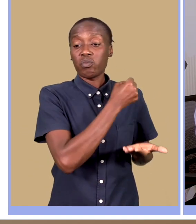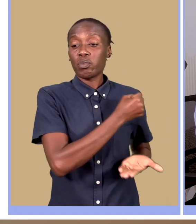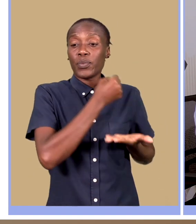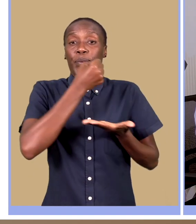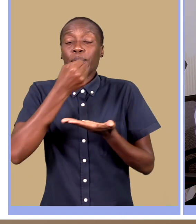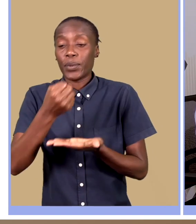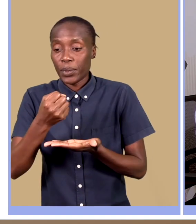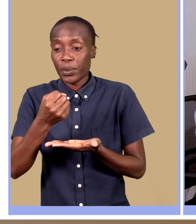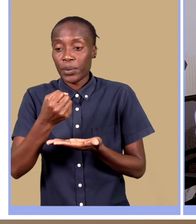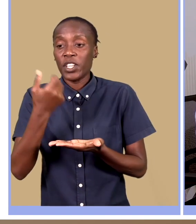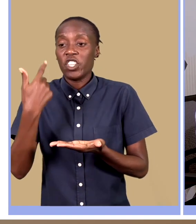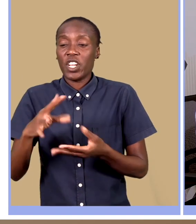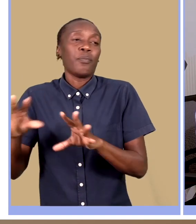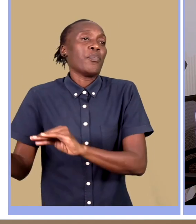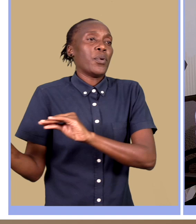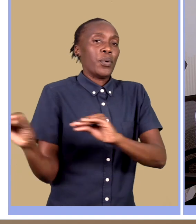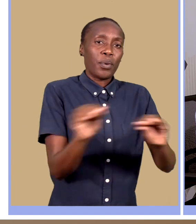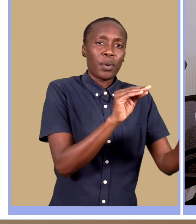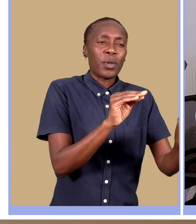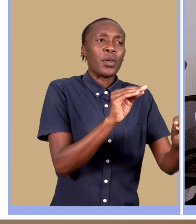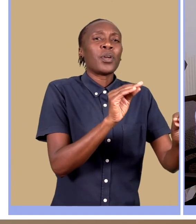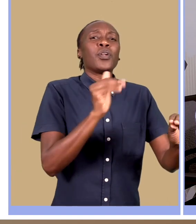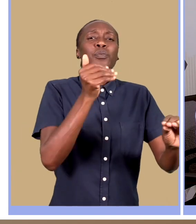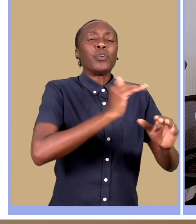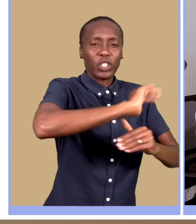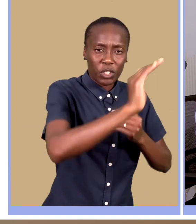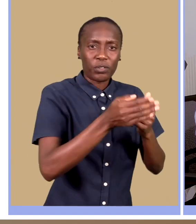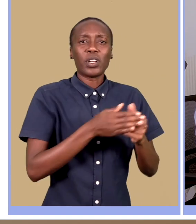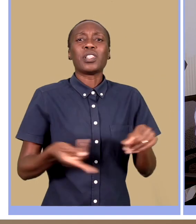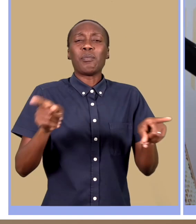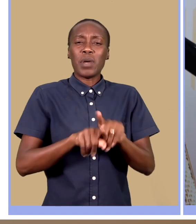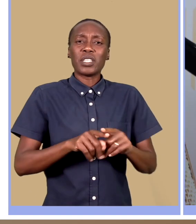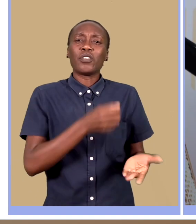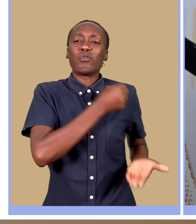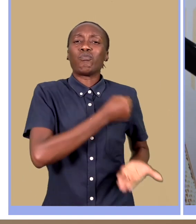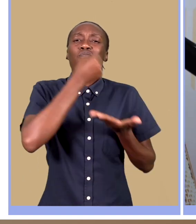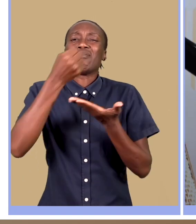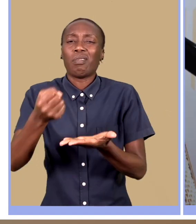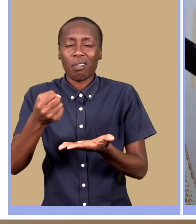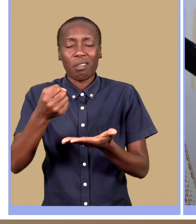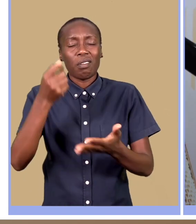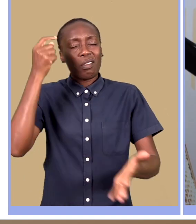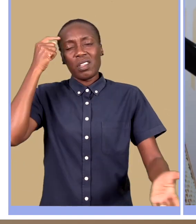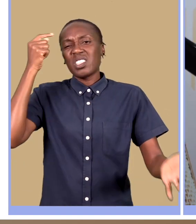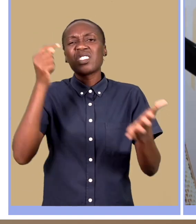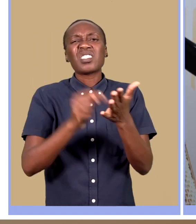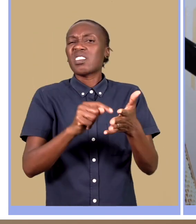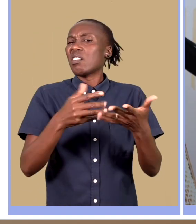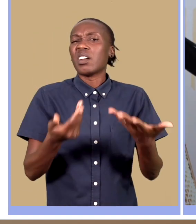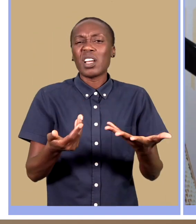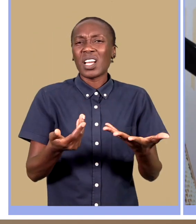são drenados para a mesma zona e para as mesmas pessoas. Exatamente, é uma